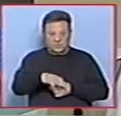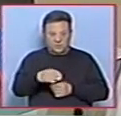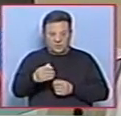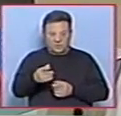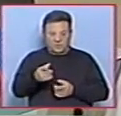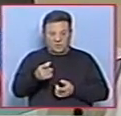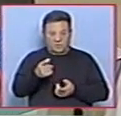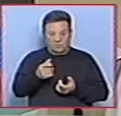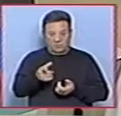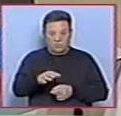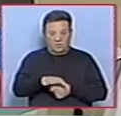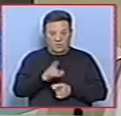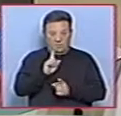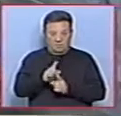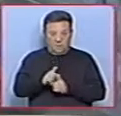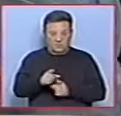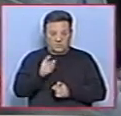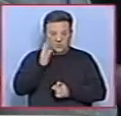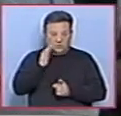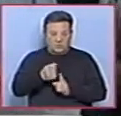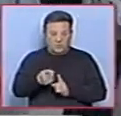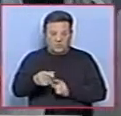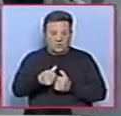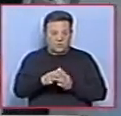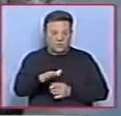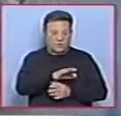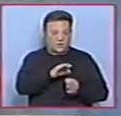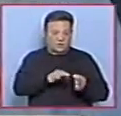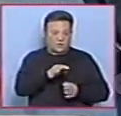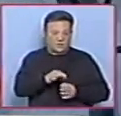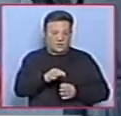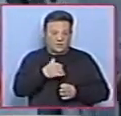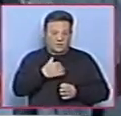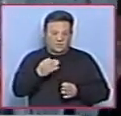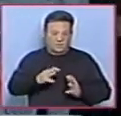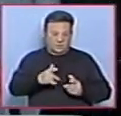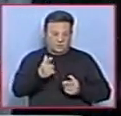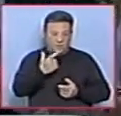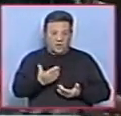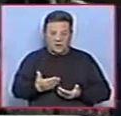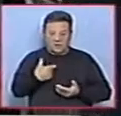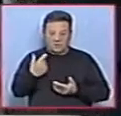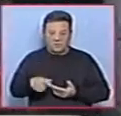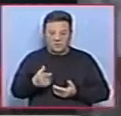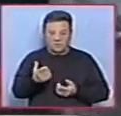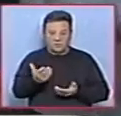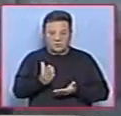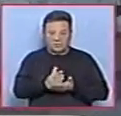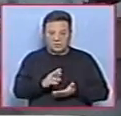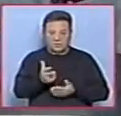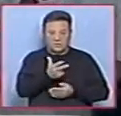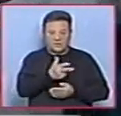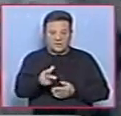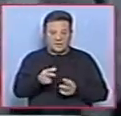O paciente é o mesmo algoritmo fisiológico para todas as áreas terapêuticas que desenvolvemos. Atualmente, temos cerca de 100